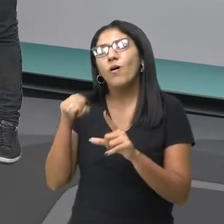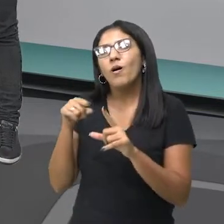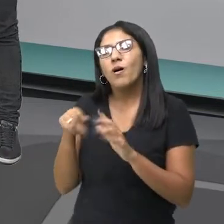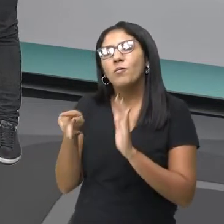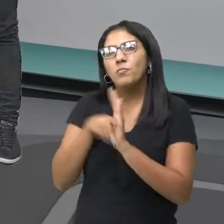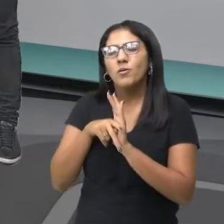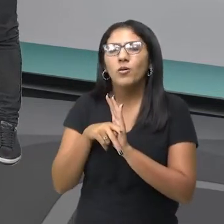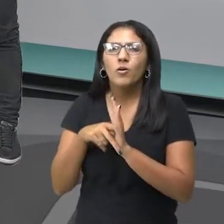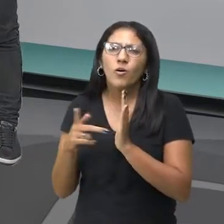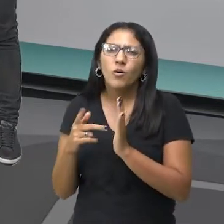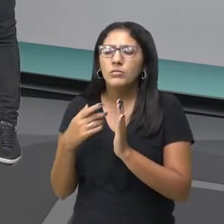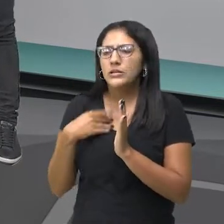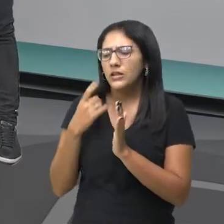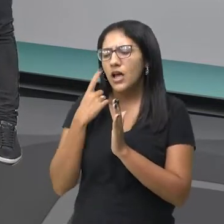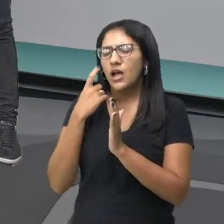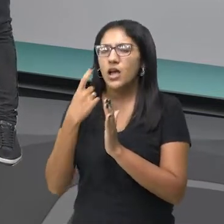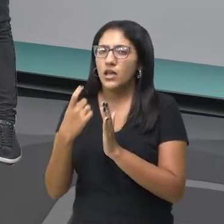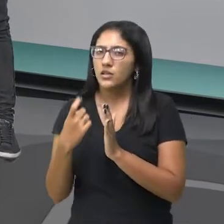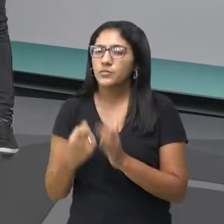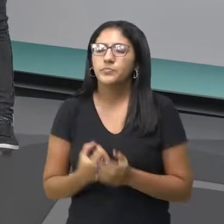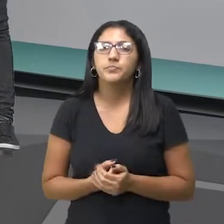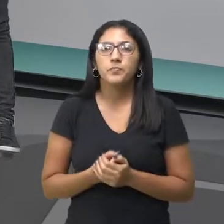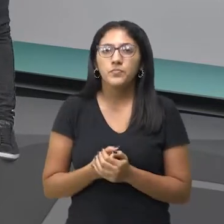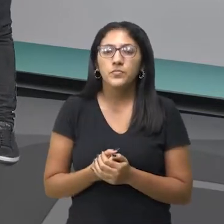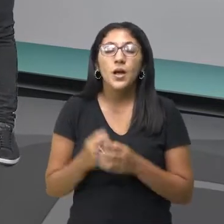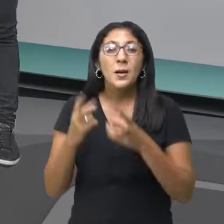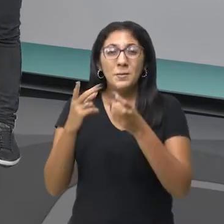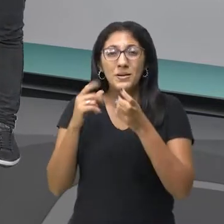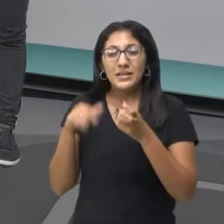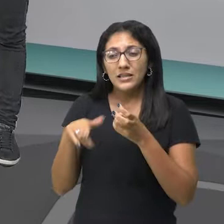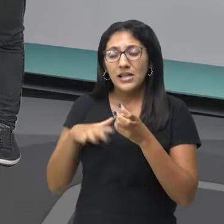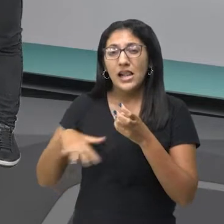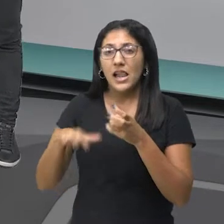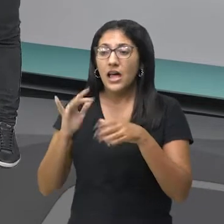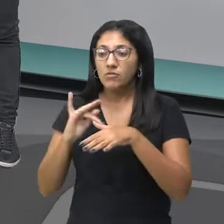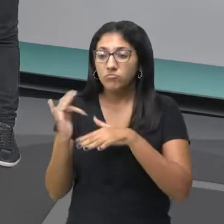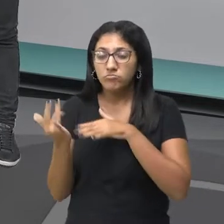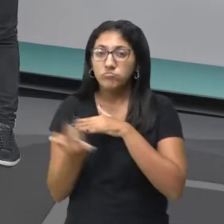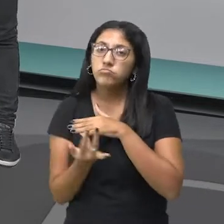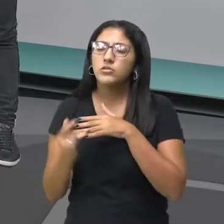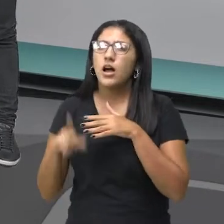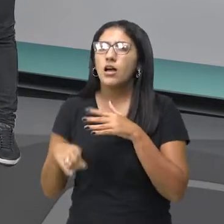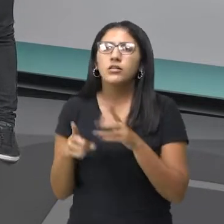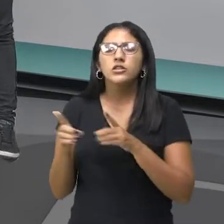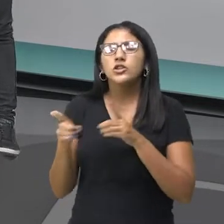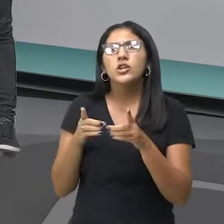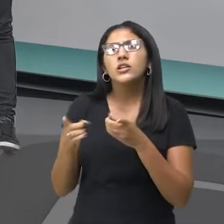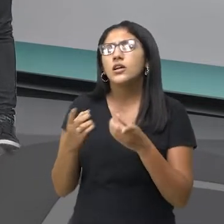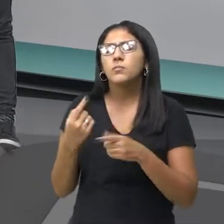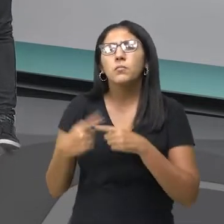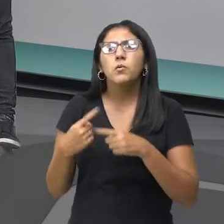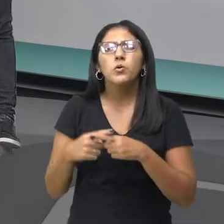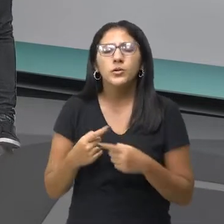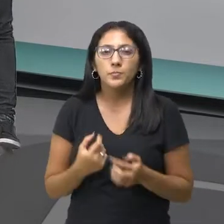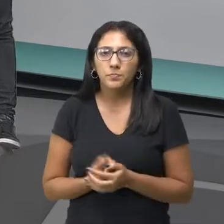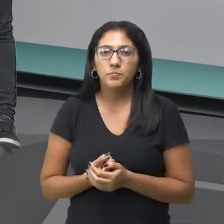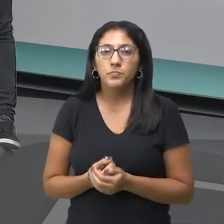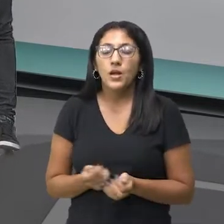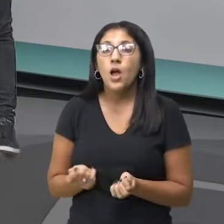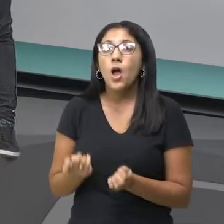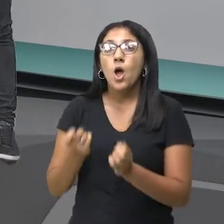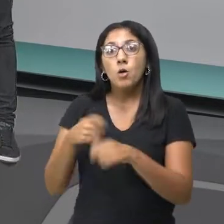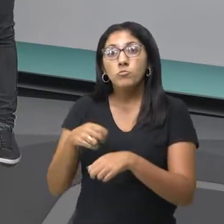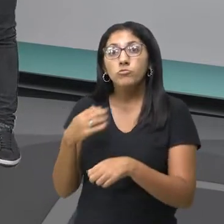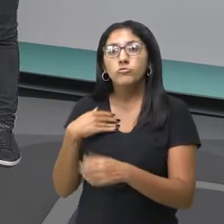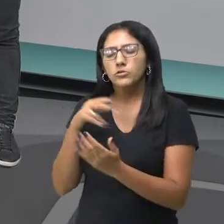informação sobre o universo que me deixou curioso. Então eu percebo que o hipertexto é uma leitura dinâmica, dinâmica. Por que dinâmica? Porque permite a